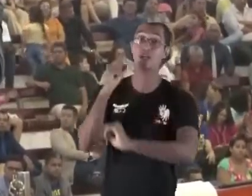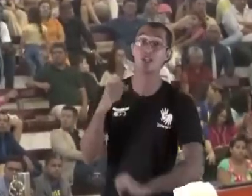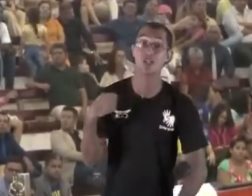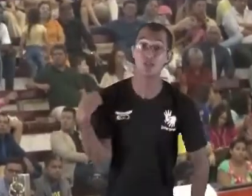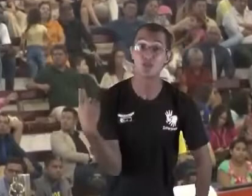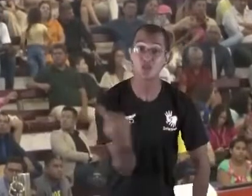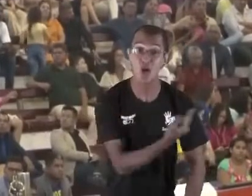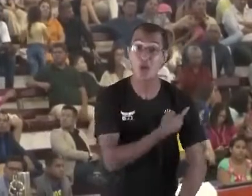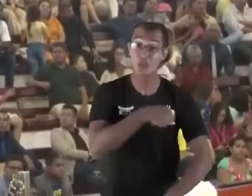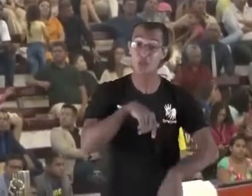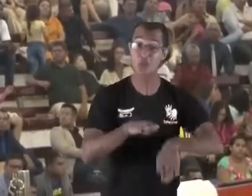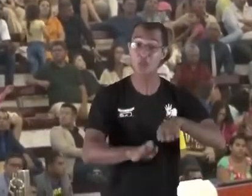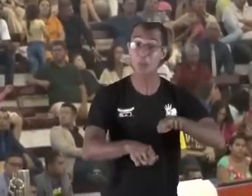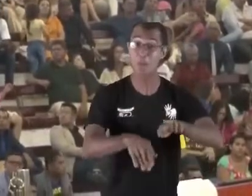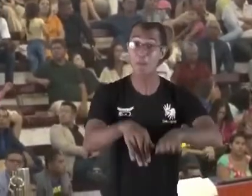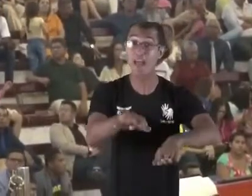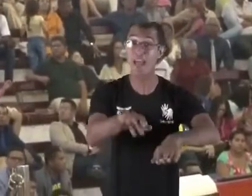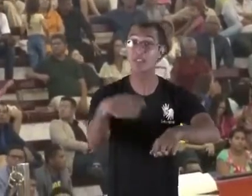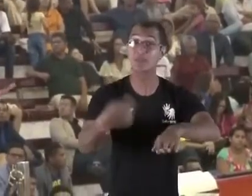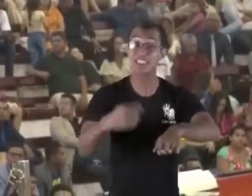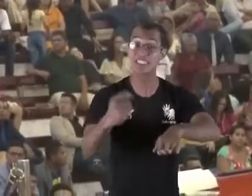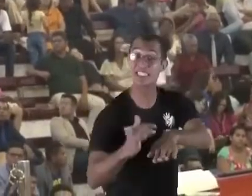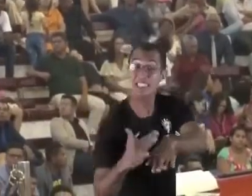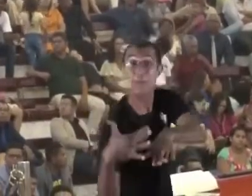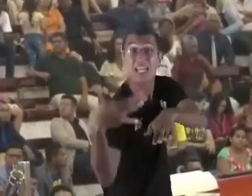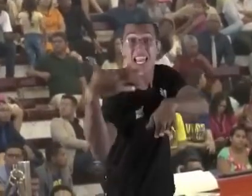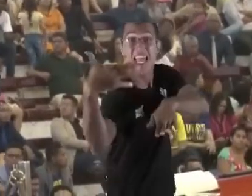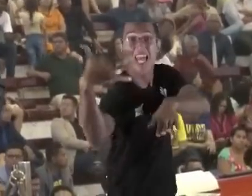nossos pés precisam voltar a brilhar.